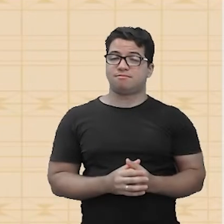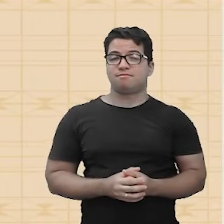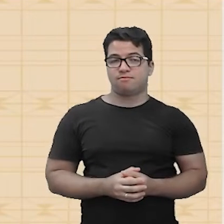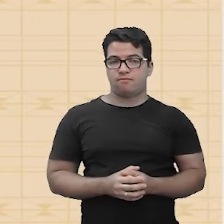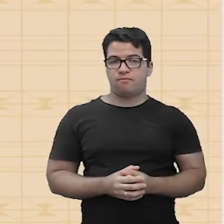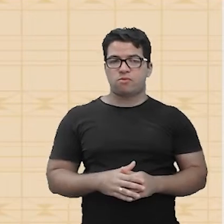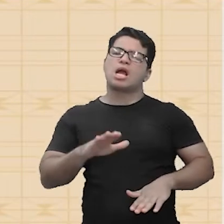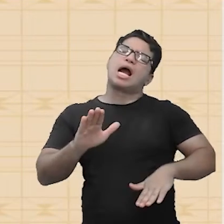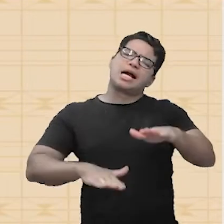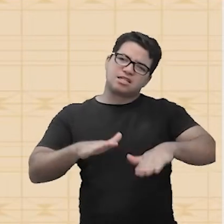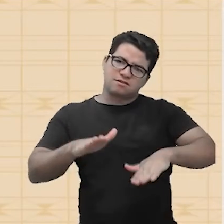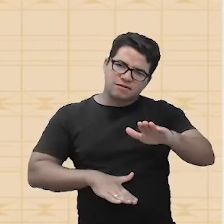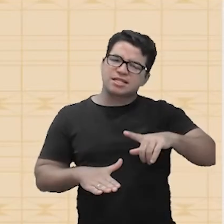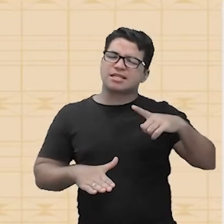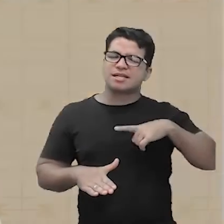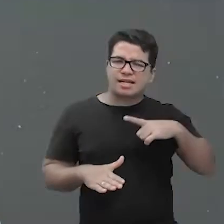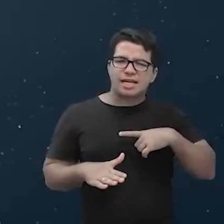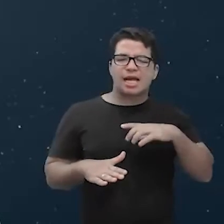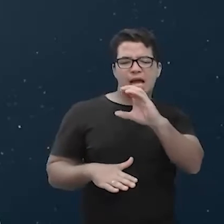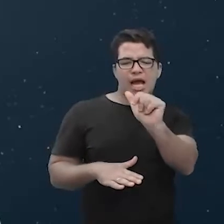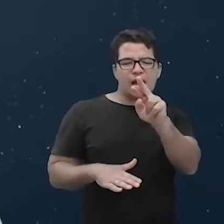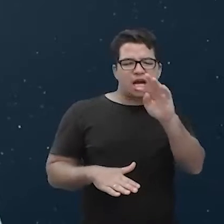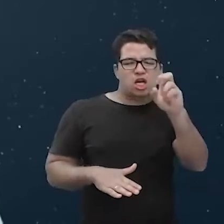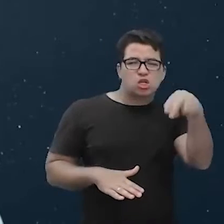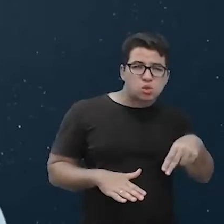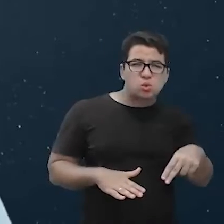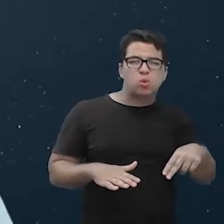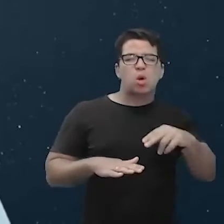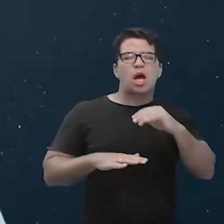ou me conscientizar a respeito de algo.